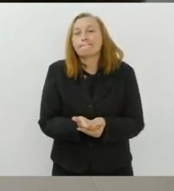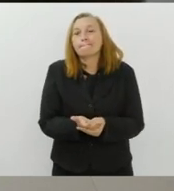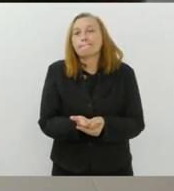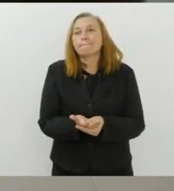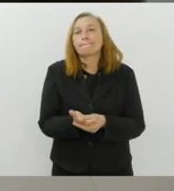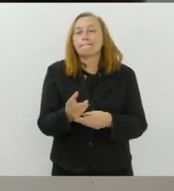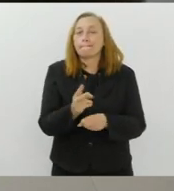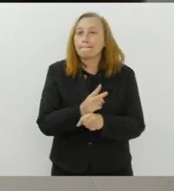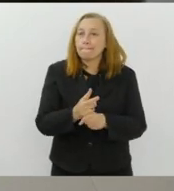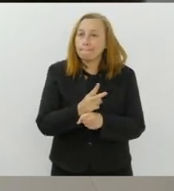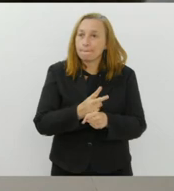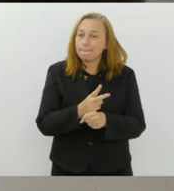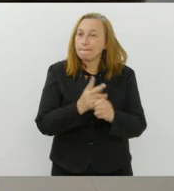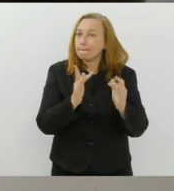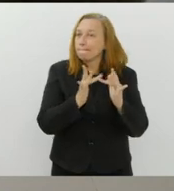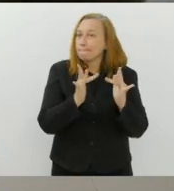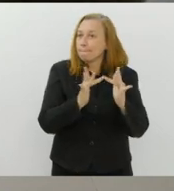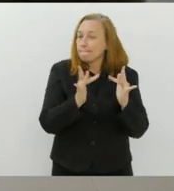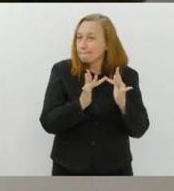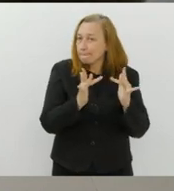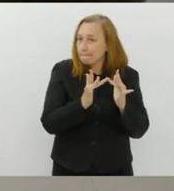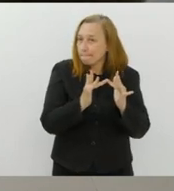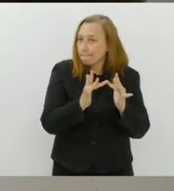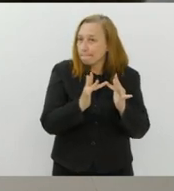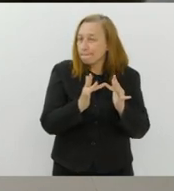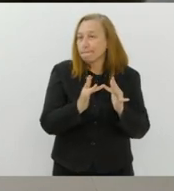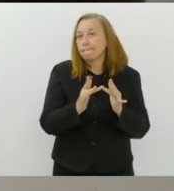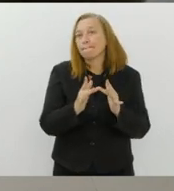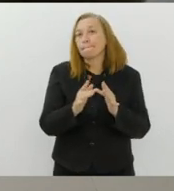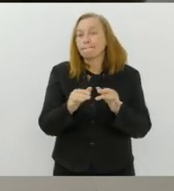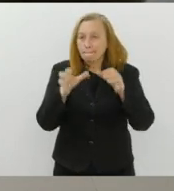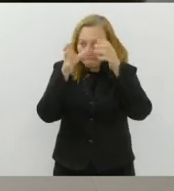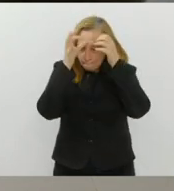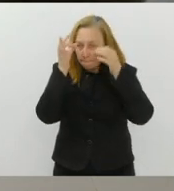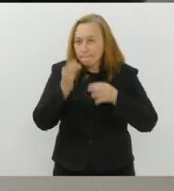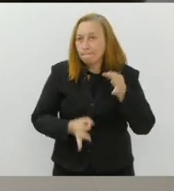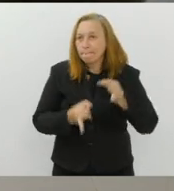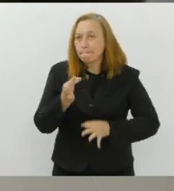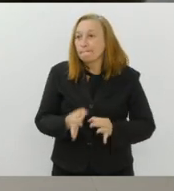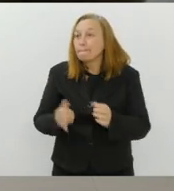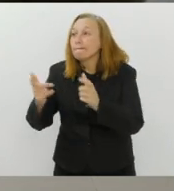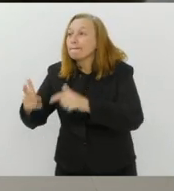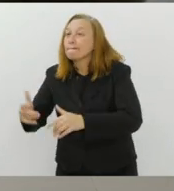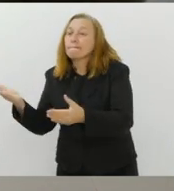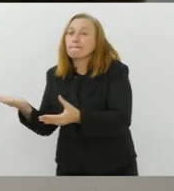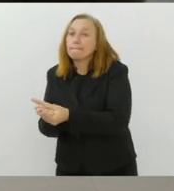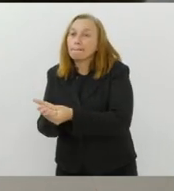buscando o contato com as varas, onde os processos estavam sendo